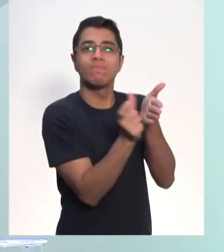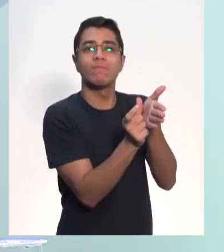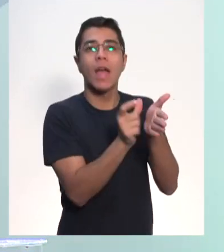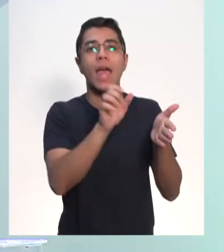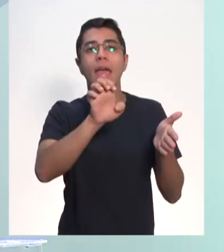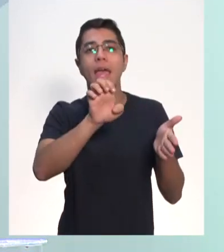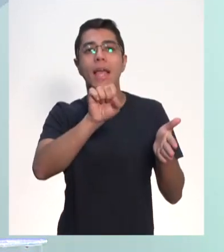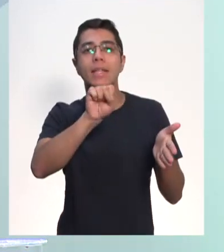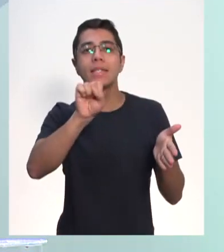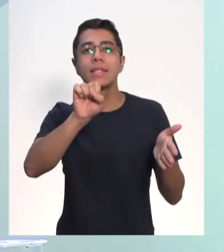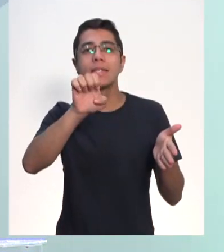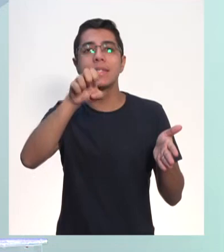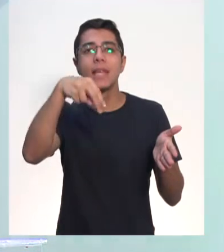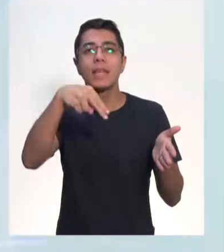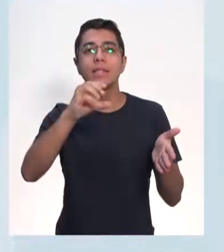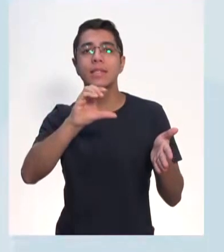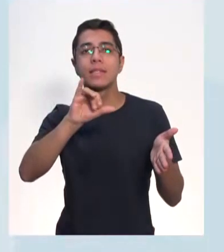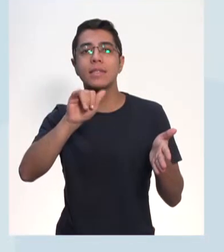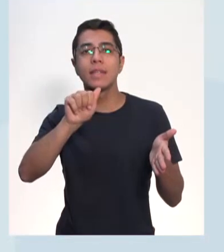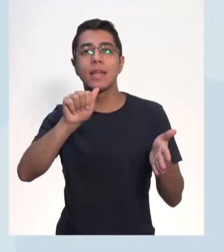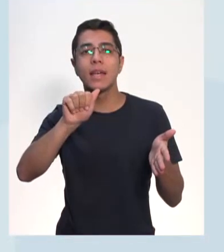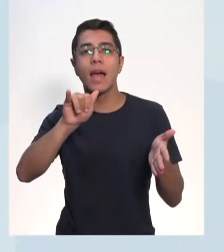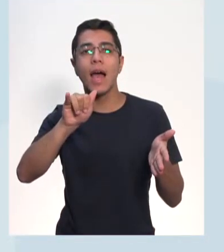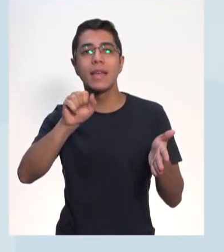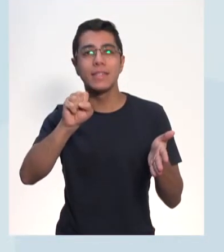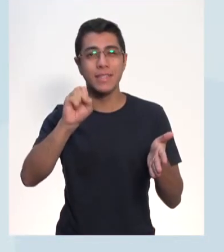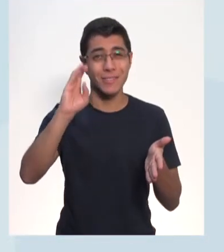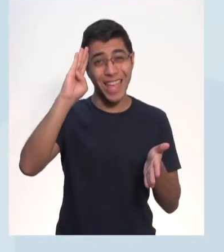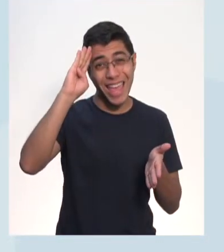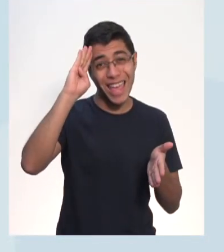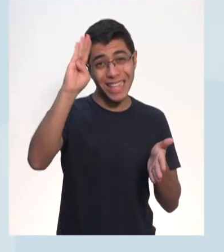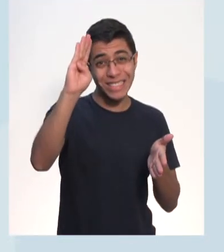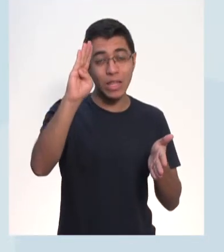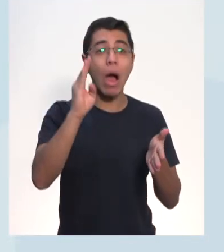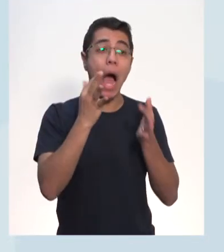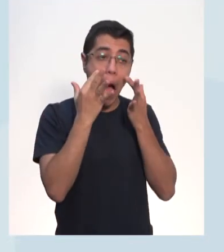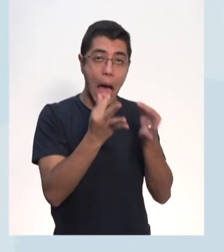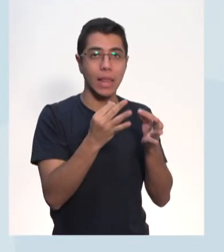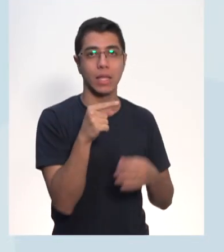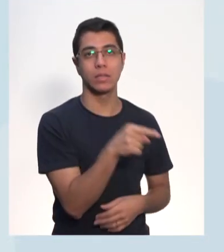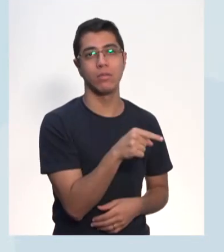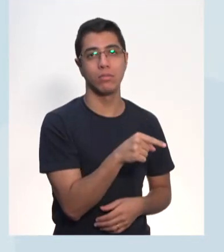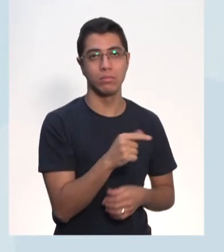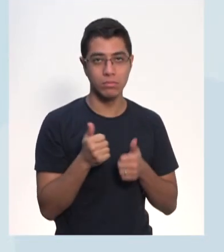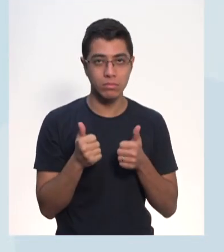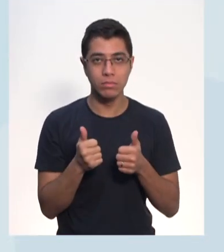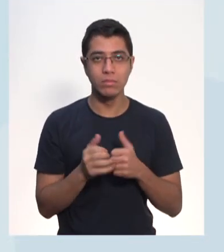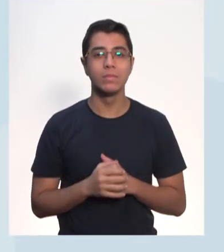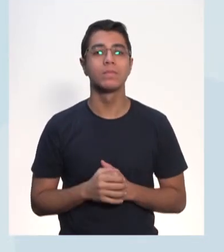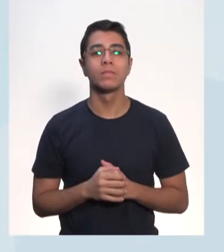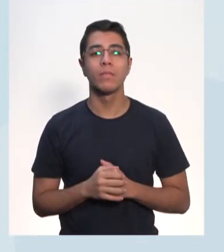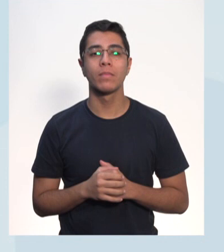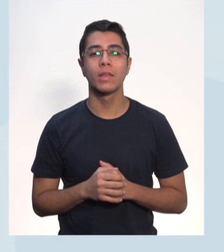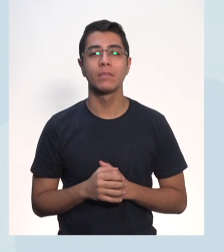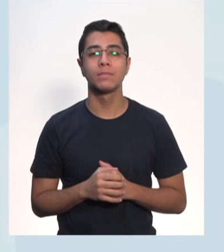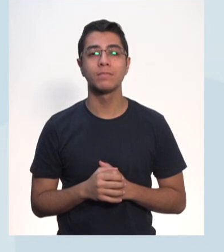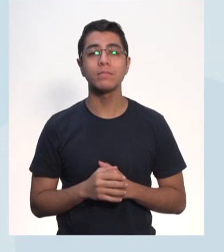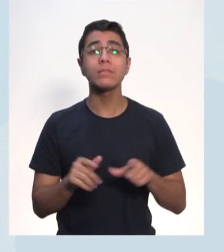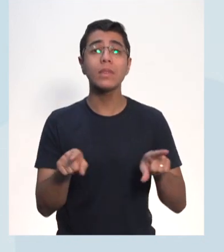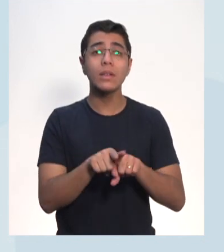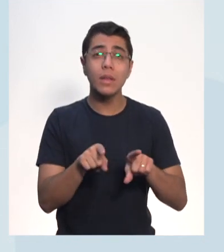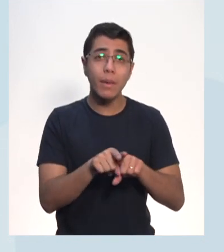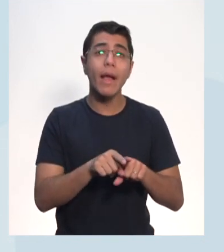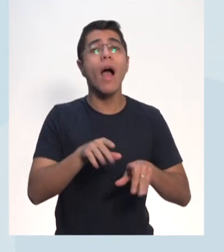E um outro esclarecimento também é que, em algumas séries, vocês vão observar que, ao invés de selecionar uma